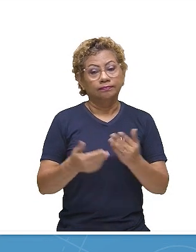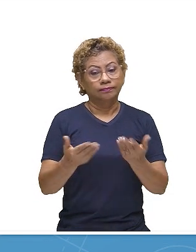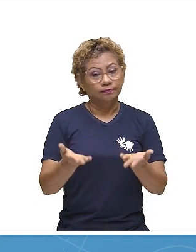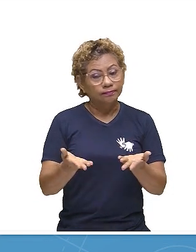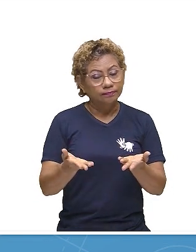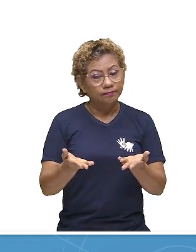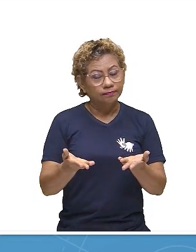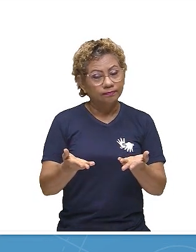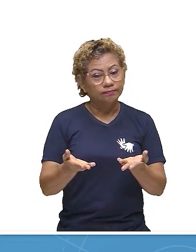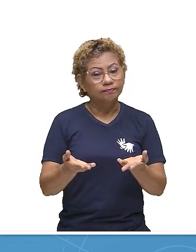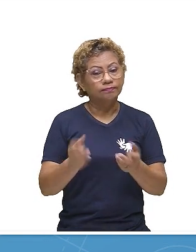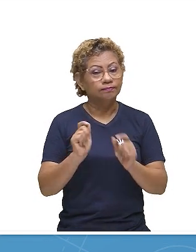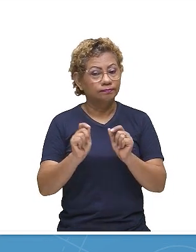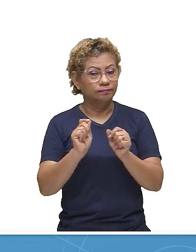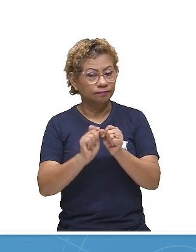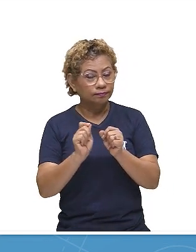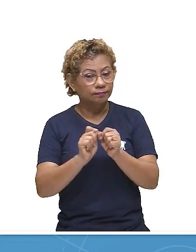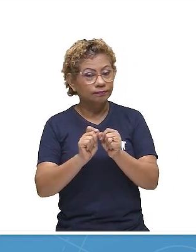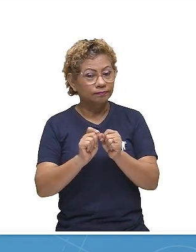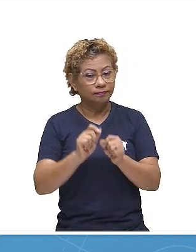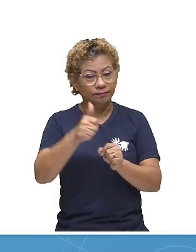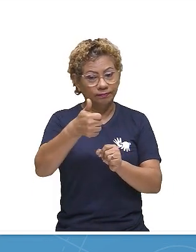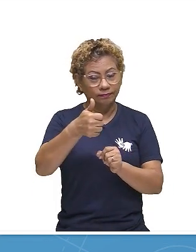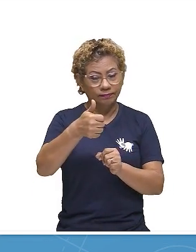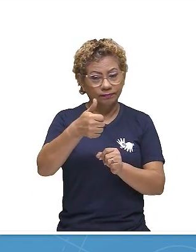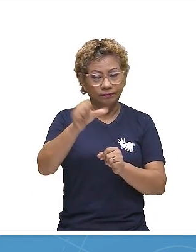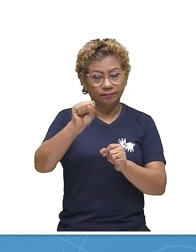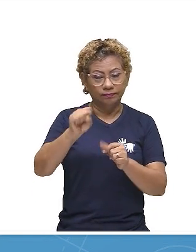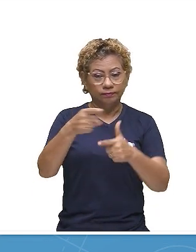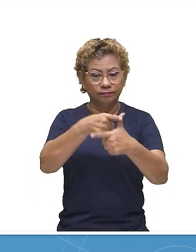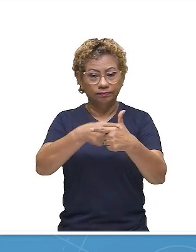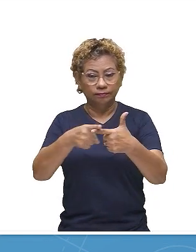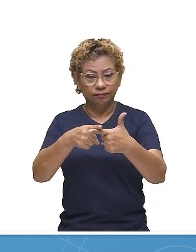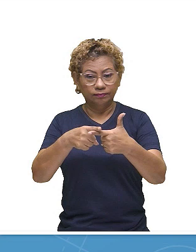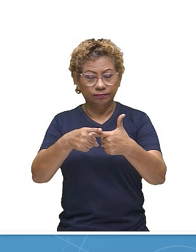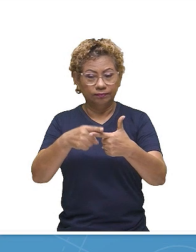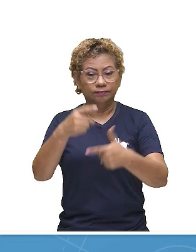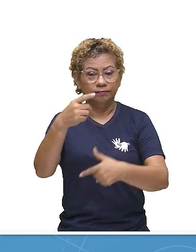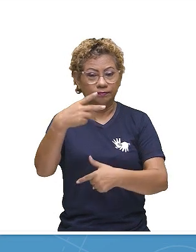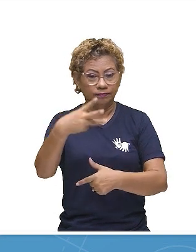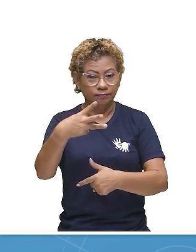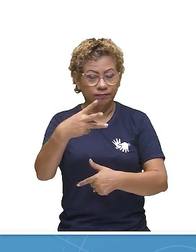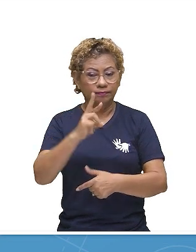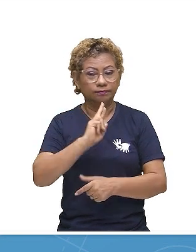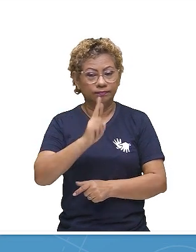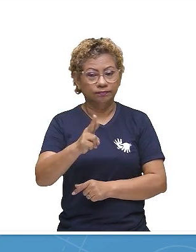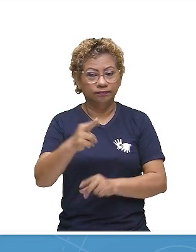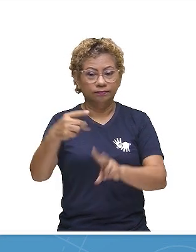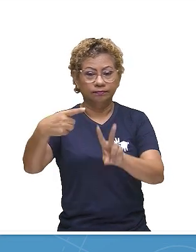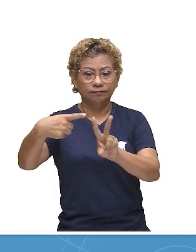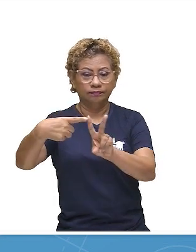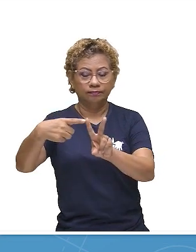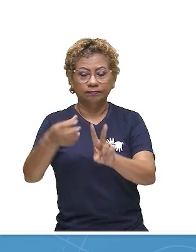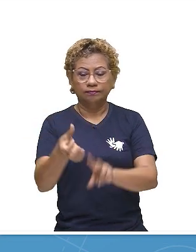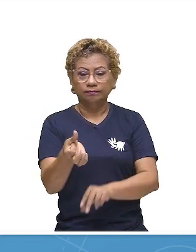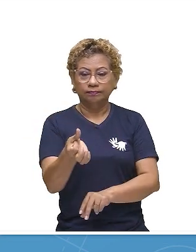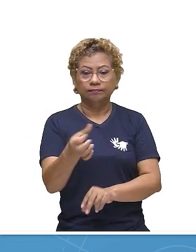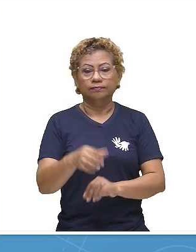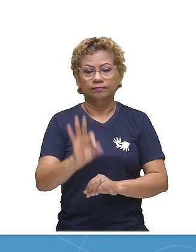E divido 18 sobre 3 e encontro 6. Beleza?